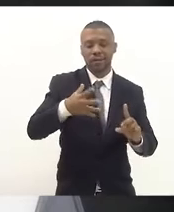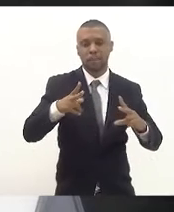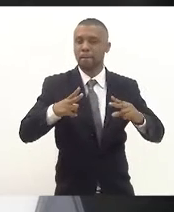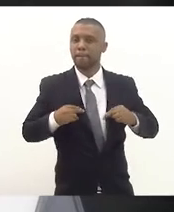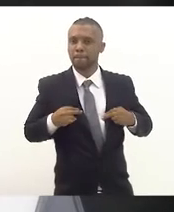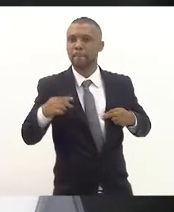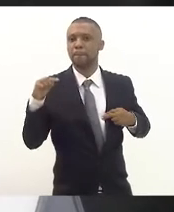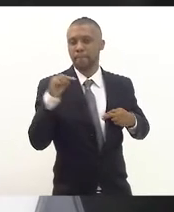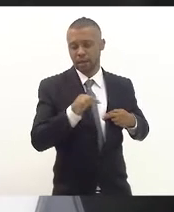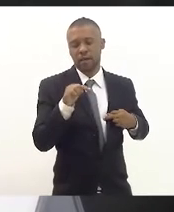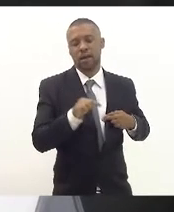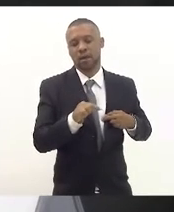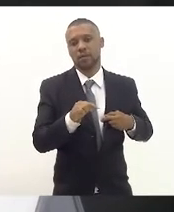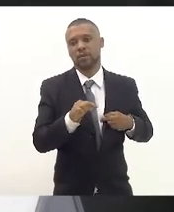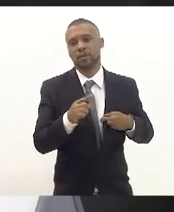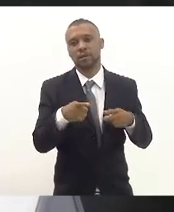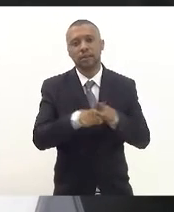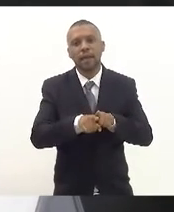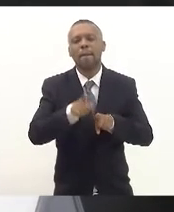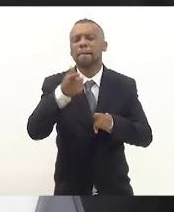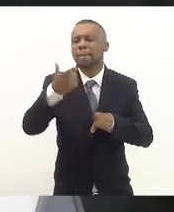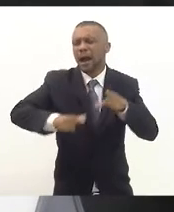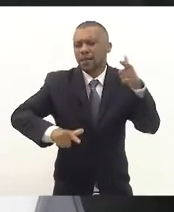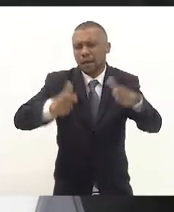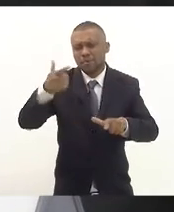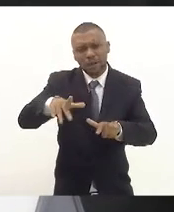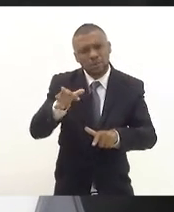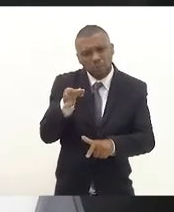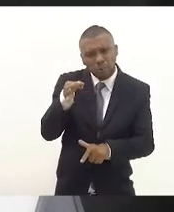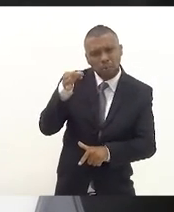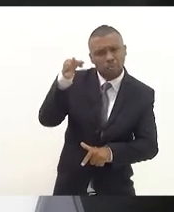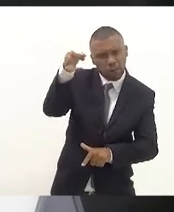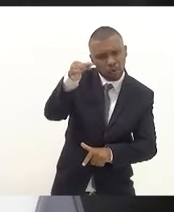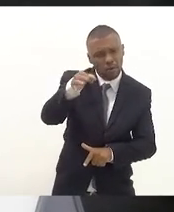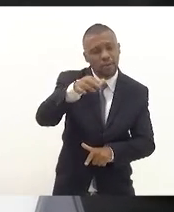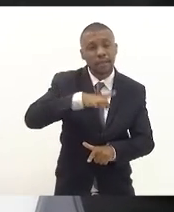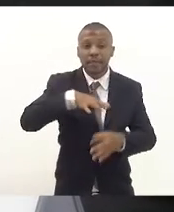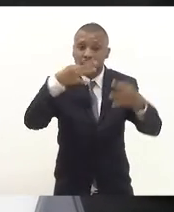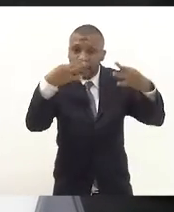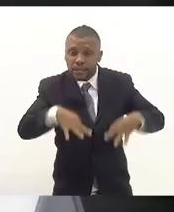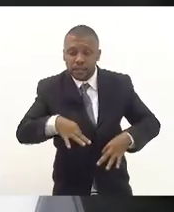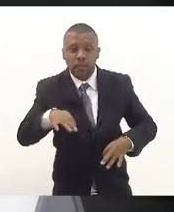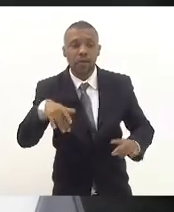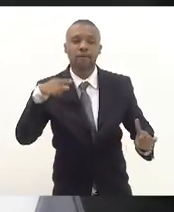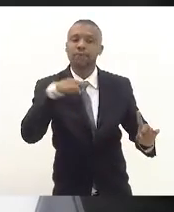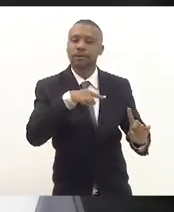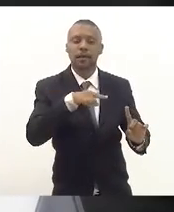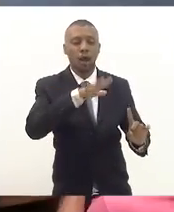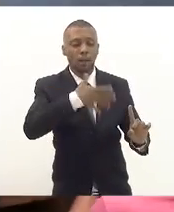e vou bem muito mais homenagem por aí pode ter certeza que você merece